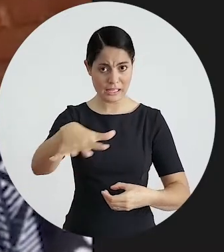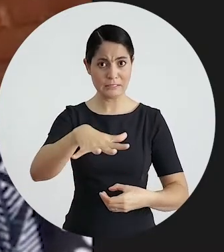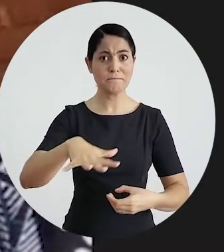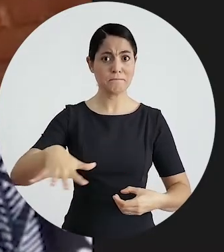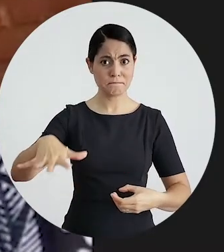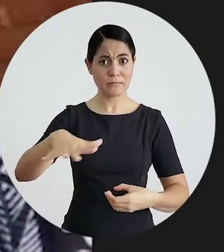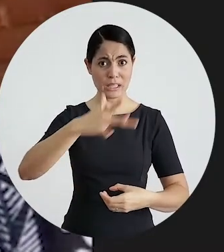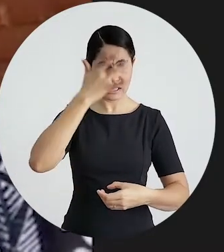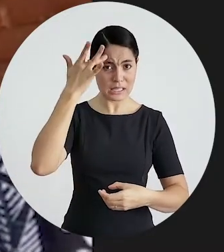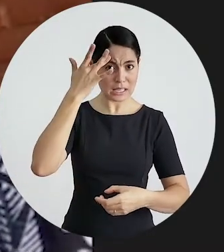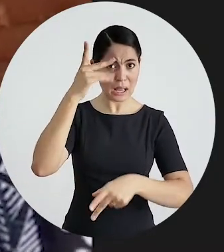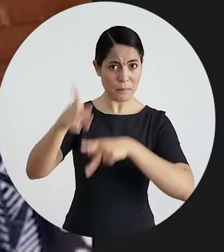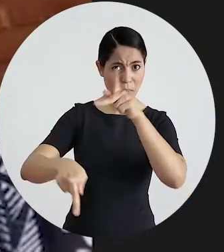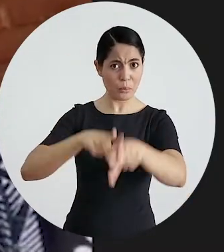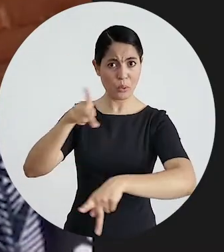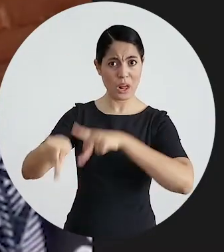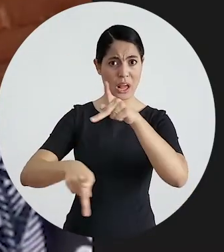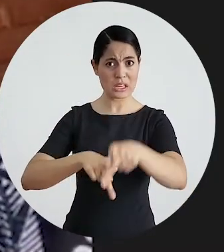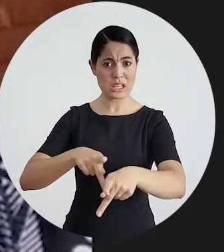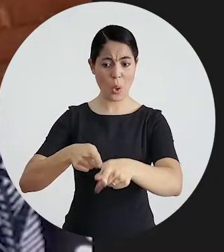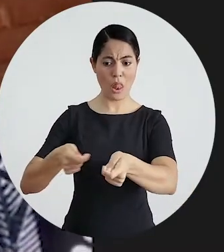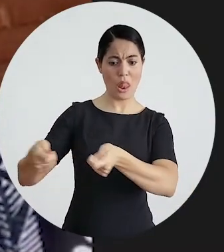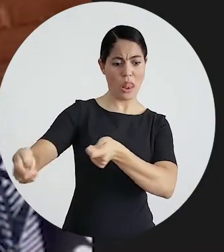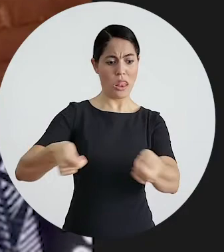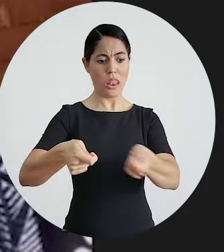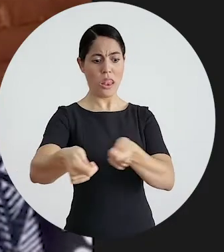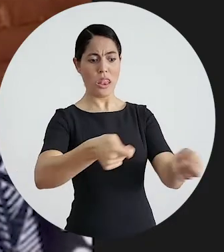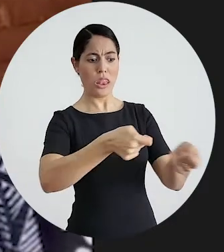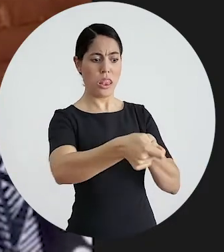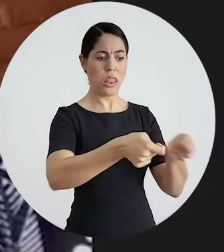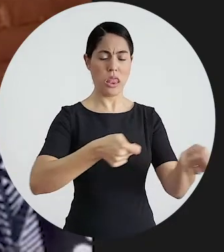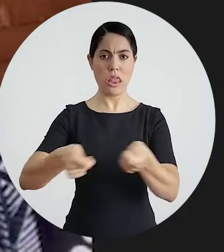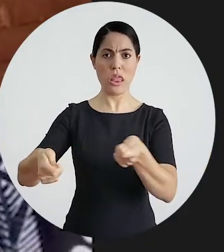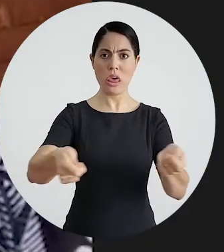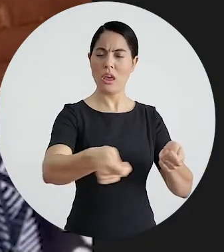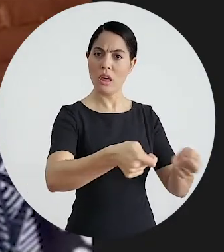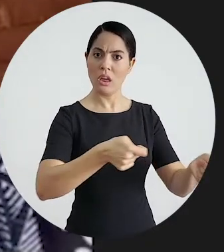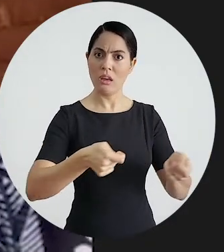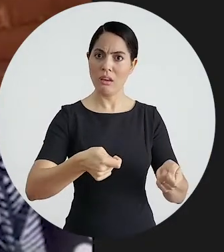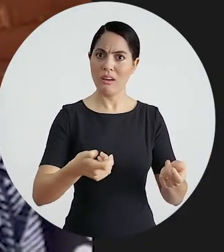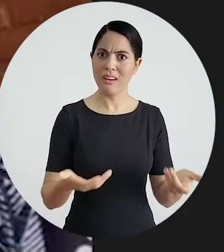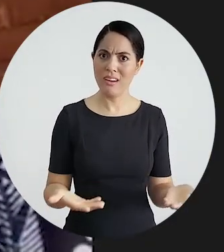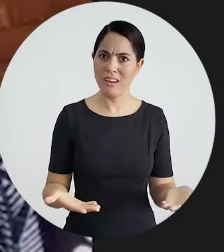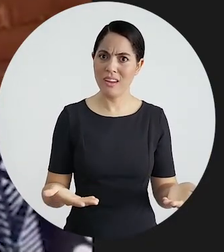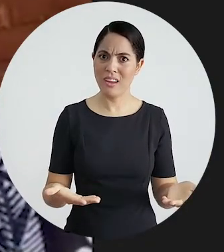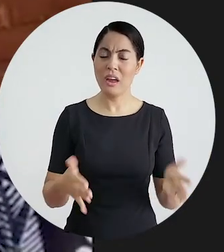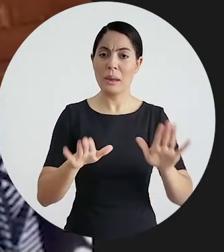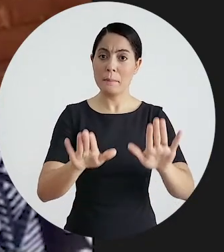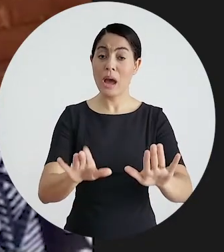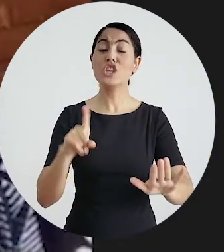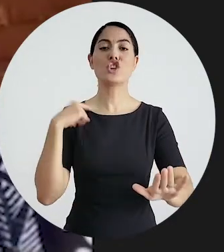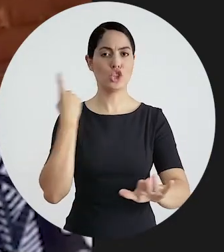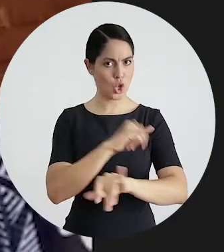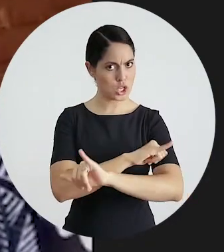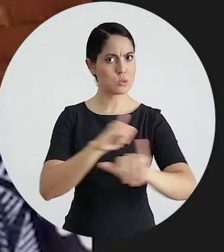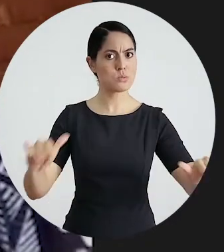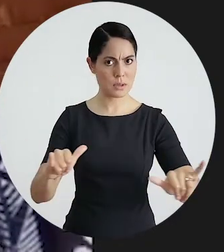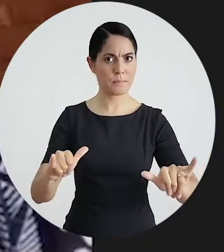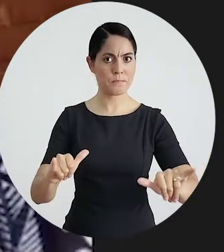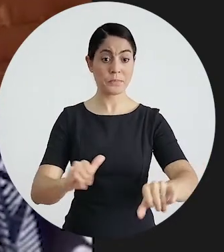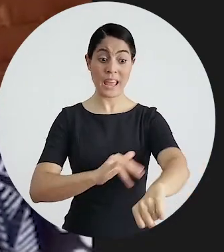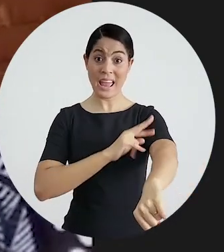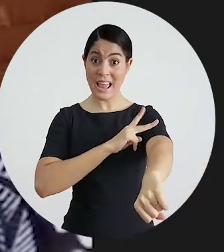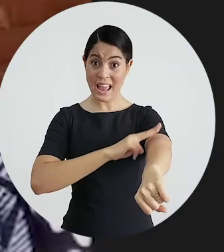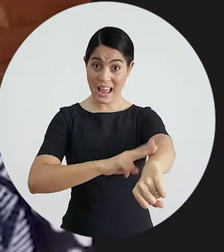científica daqueles que sempre tiveram uma postura de dominação. E a gente costuma dizer,